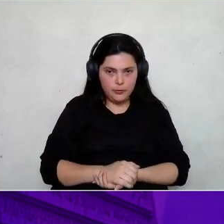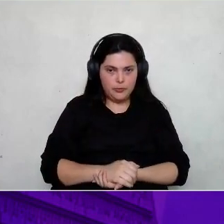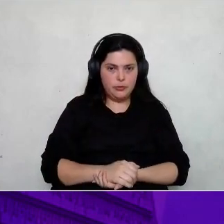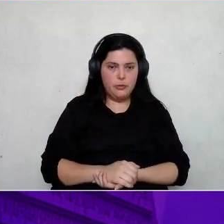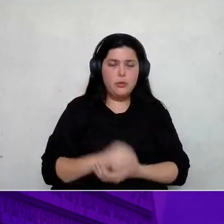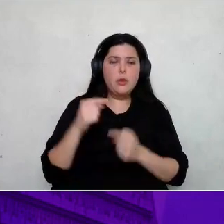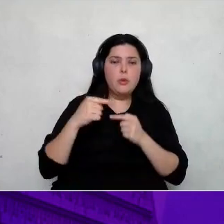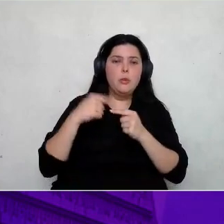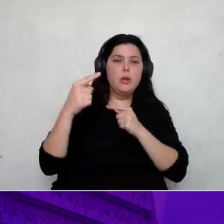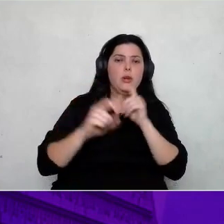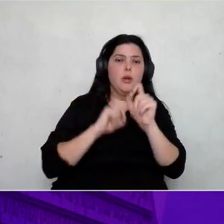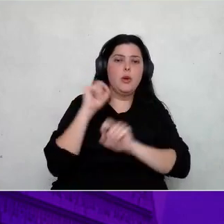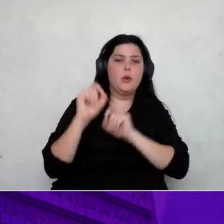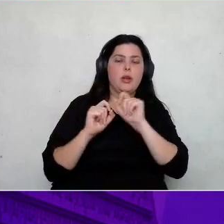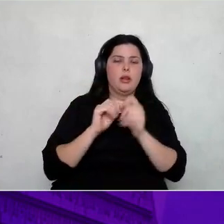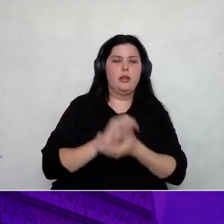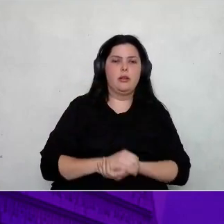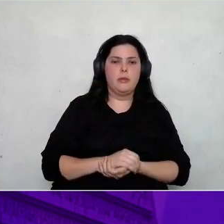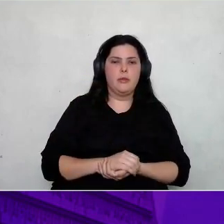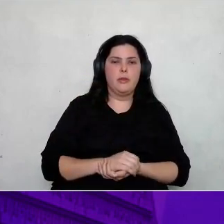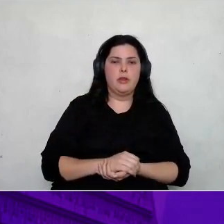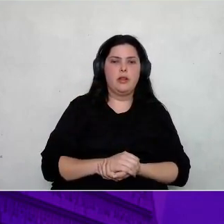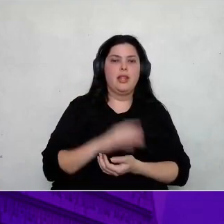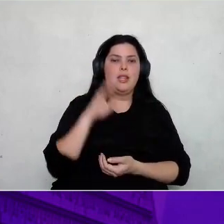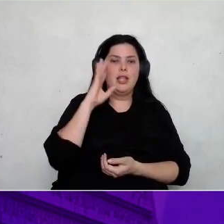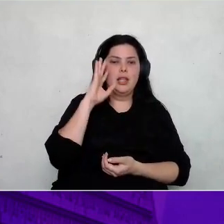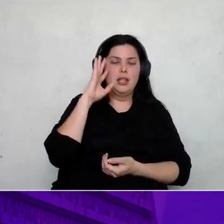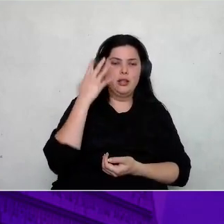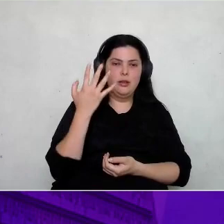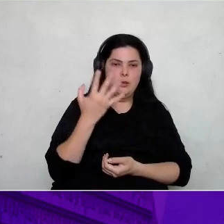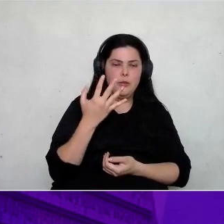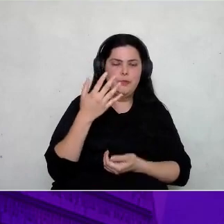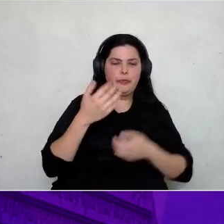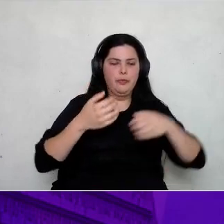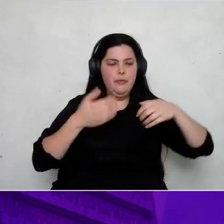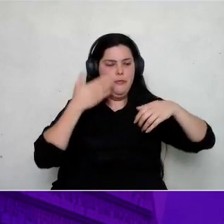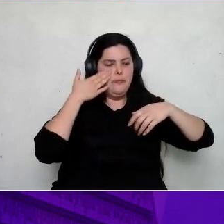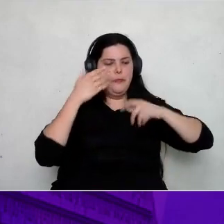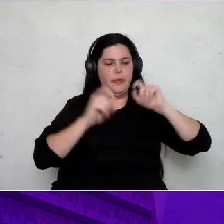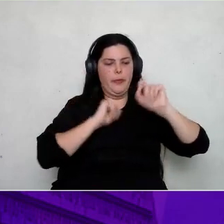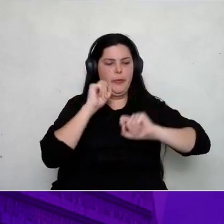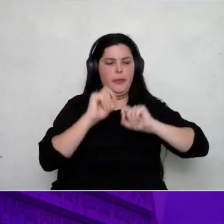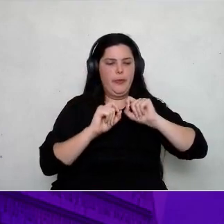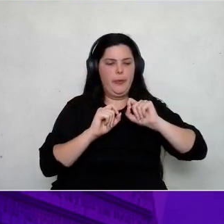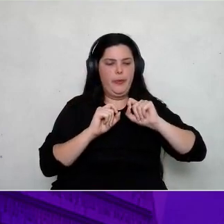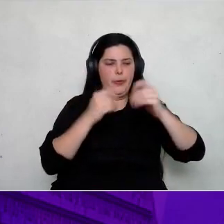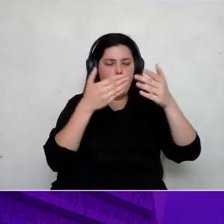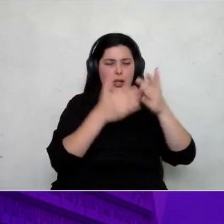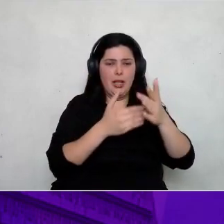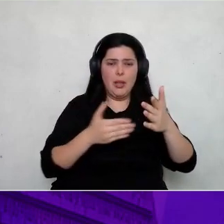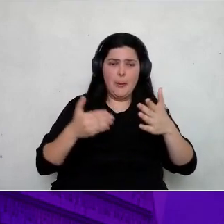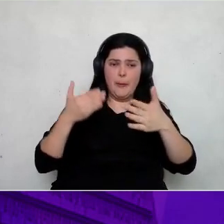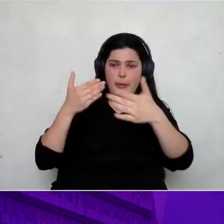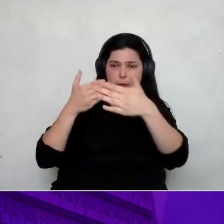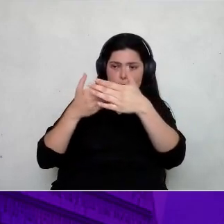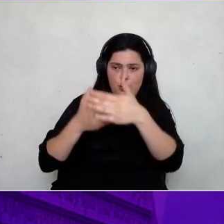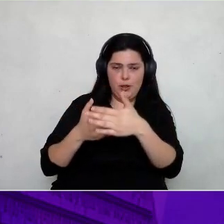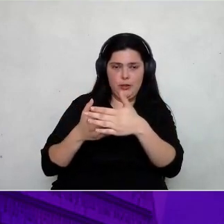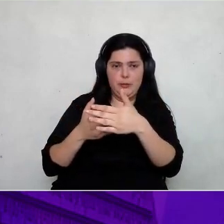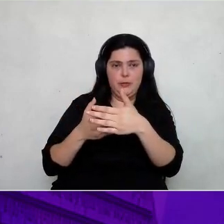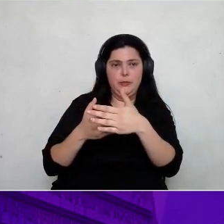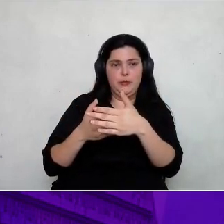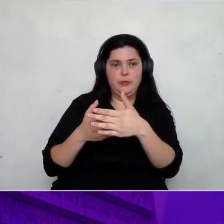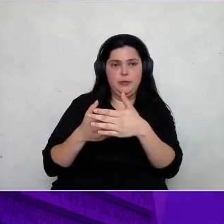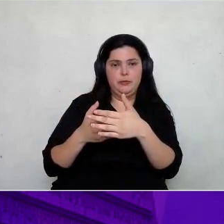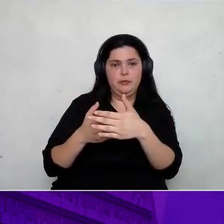passo, quando a gente toma uma decisão, é avaliar quais são as limitações e quais são as restrições que a